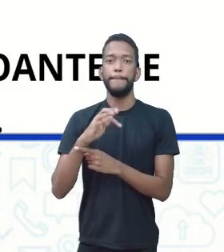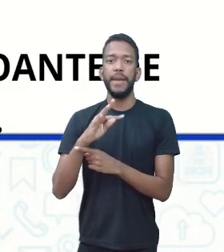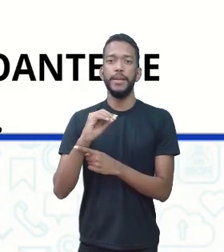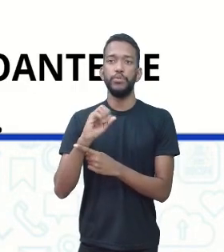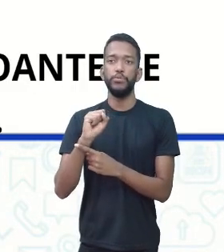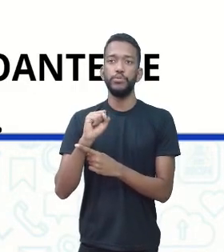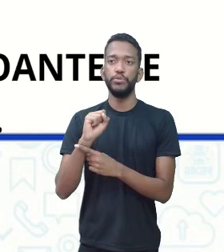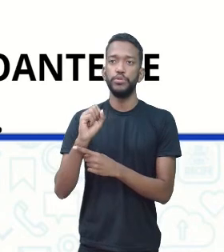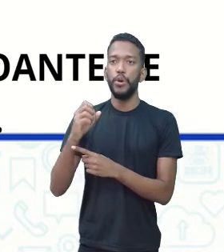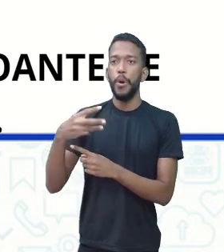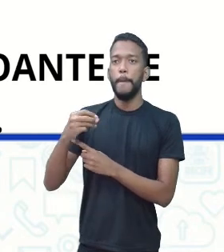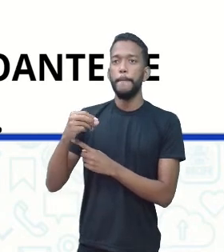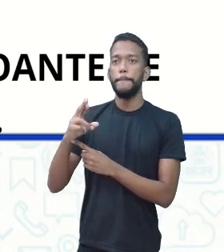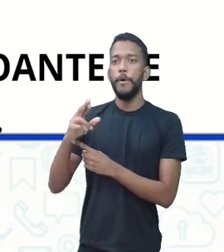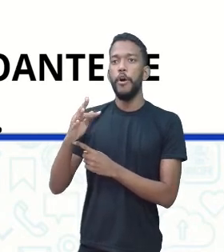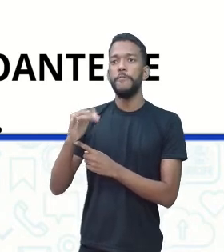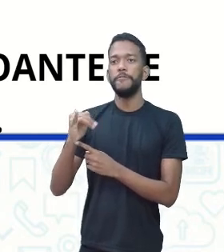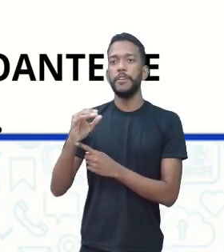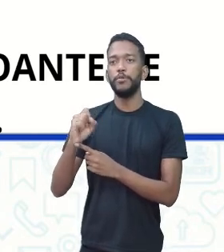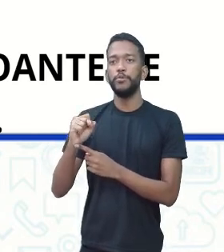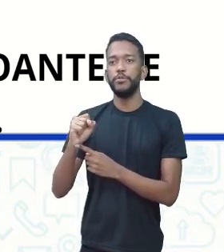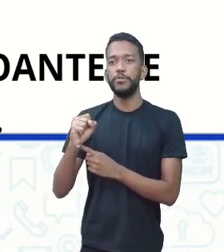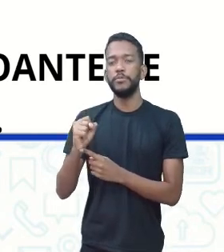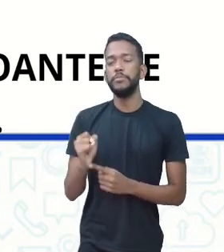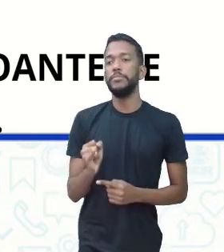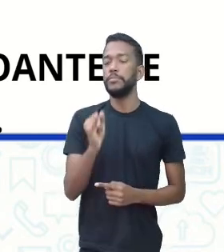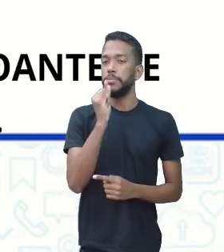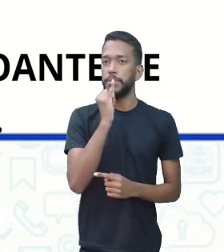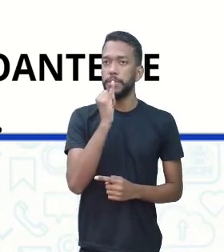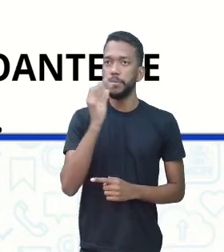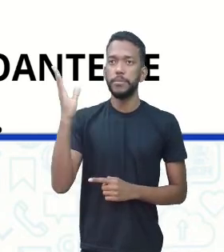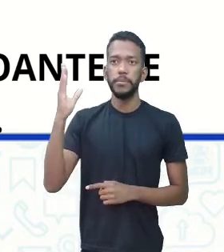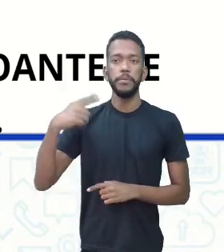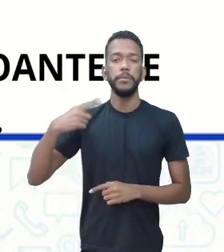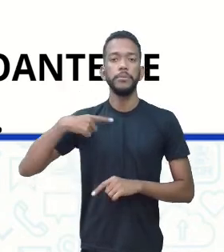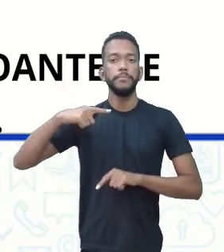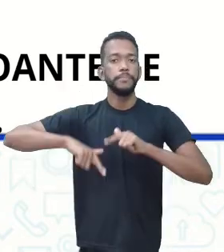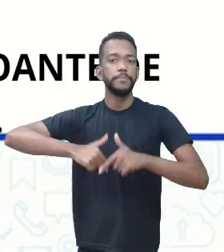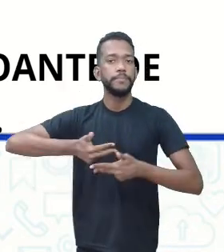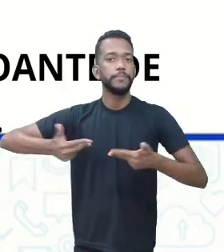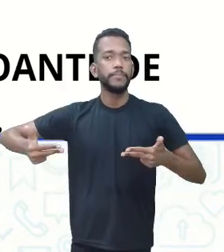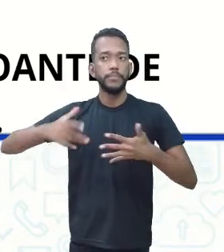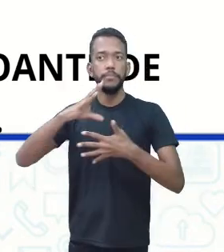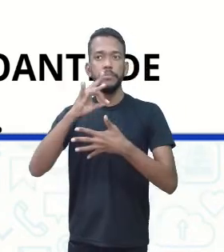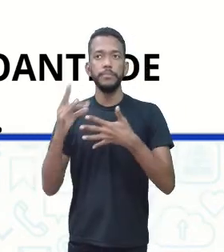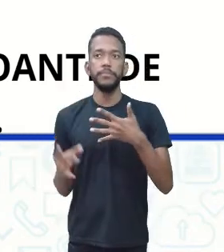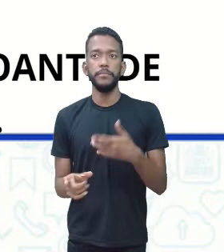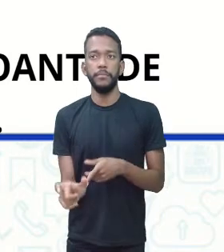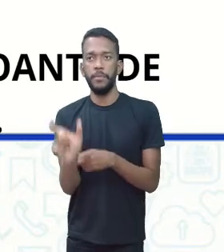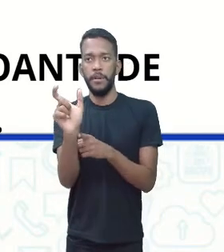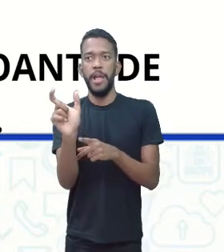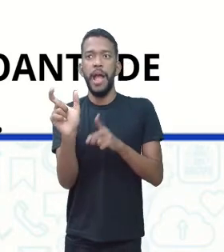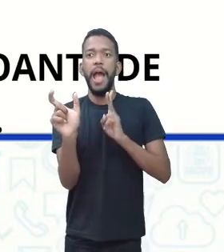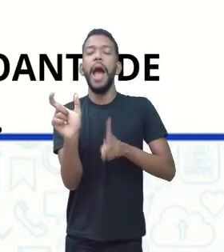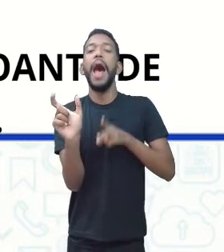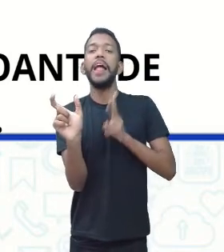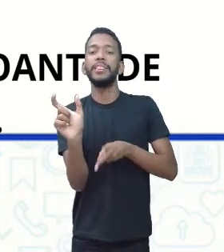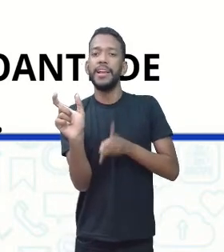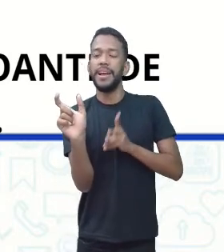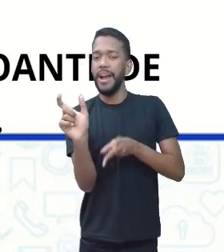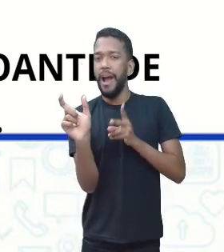esses elementos. Esses elementos são o radical, que eu já apresentei